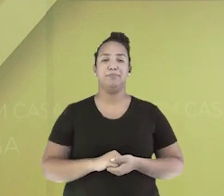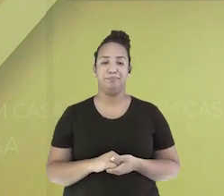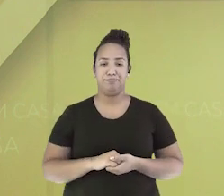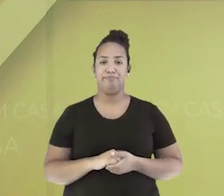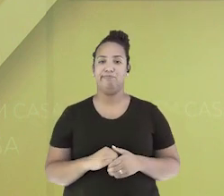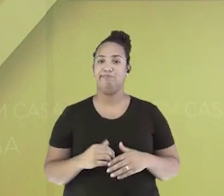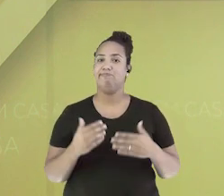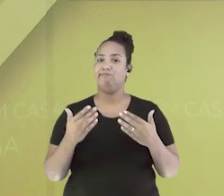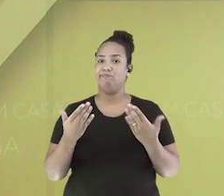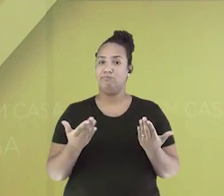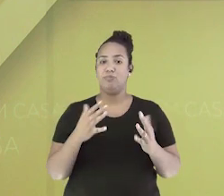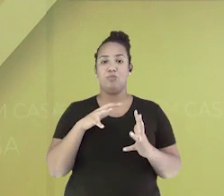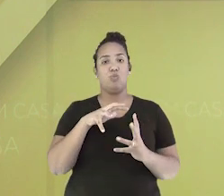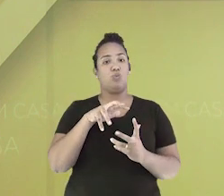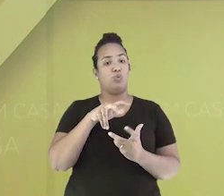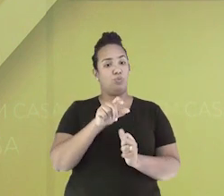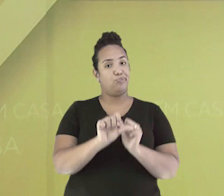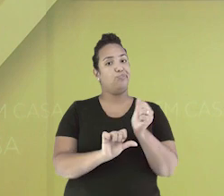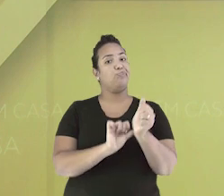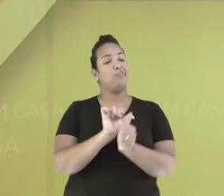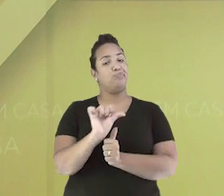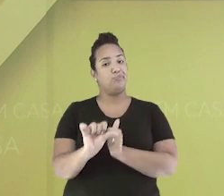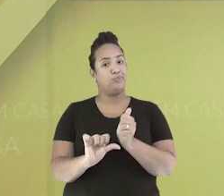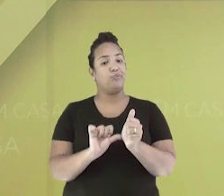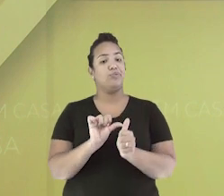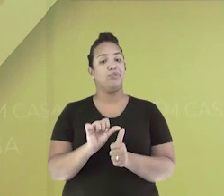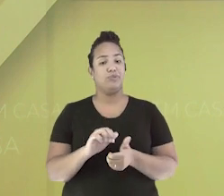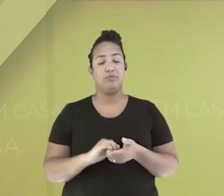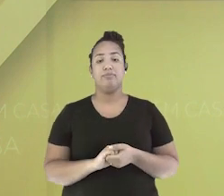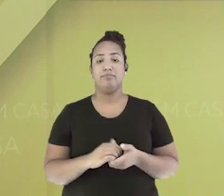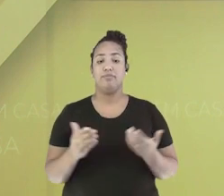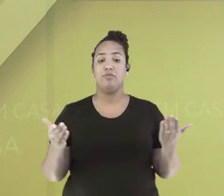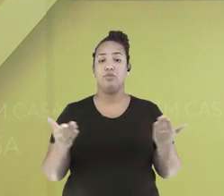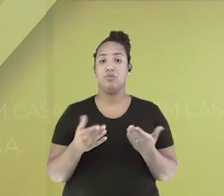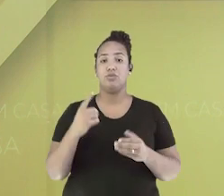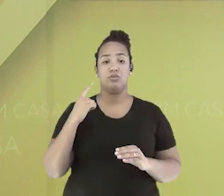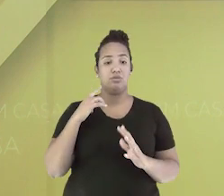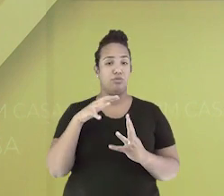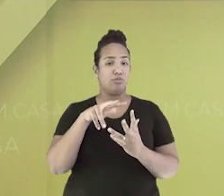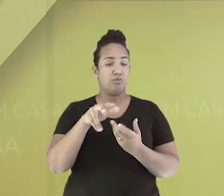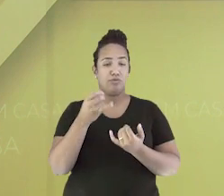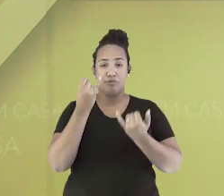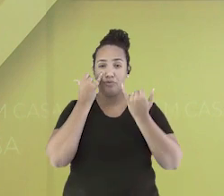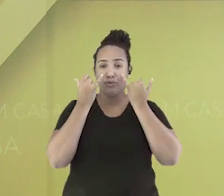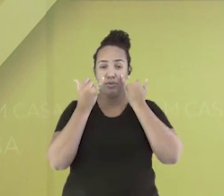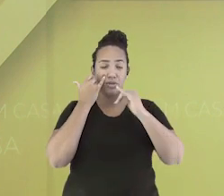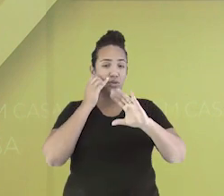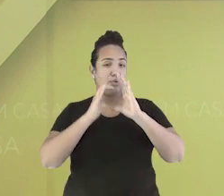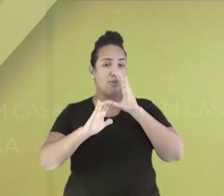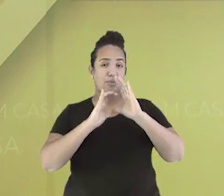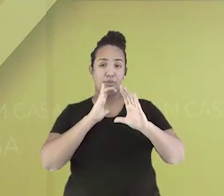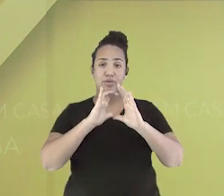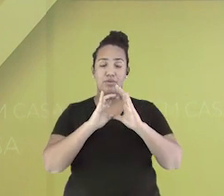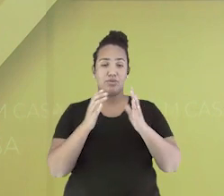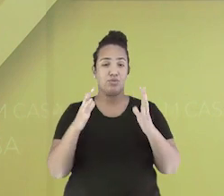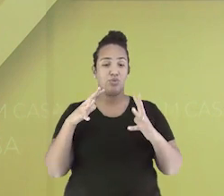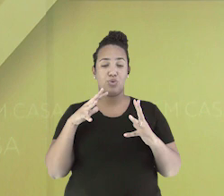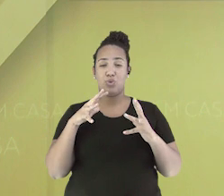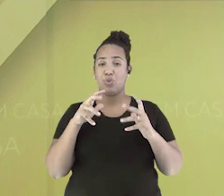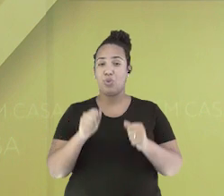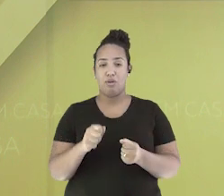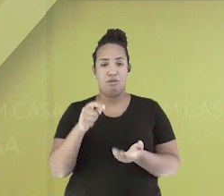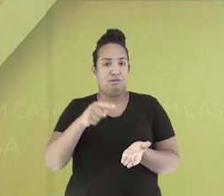o mundo mudou muito nos últimos 200 anos, tanto que hoje temos um mundo de informações e comunicação na palma da nossa